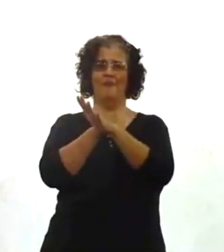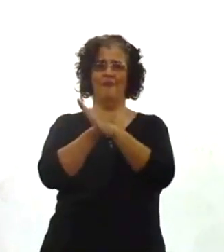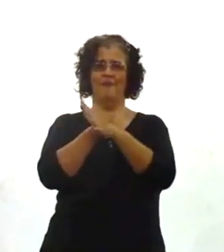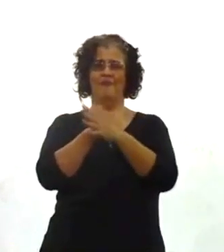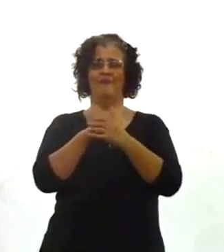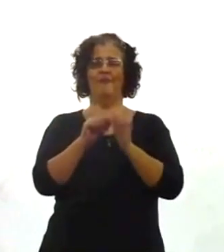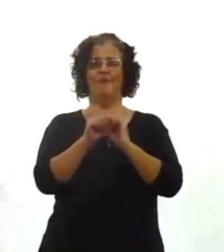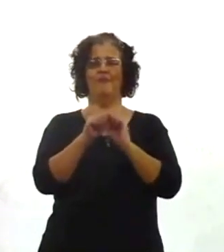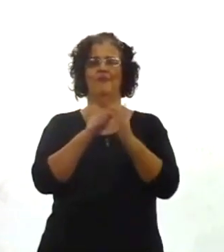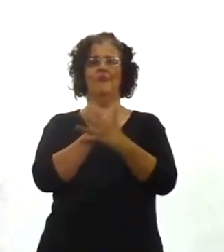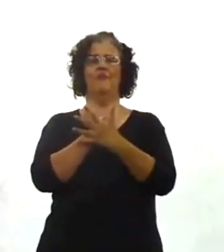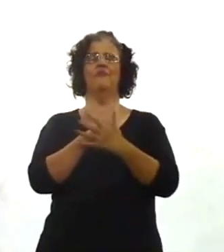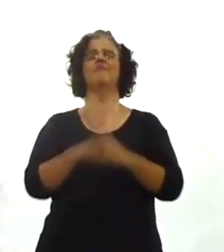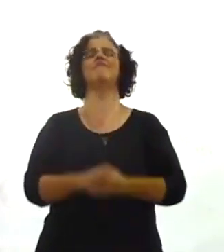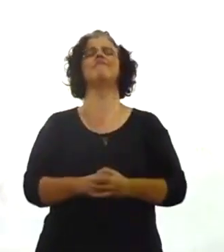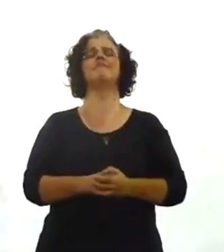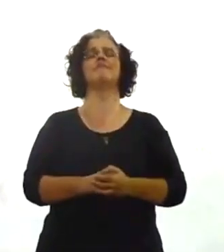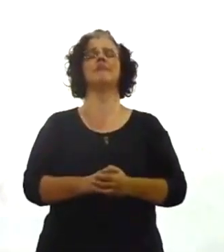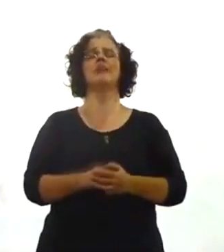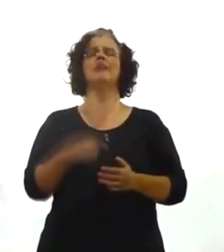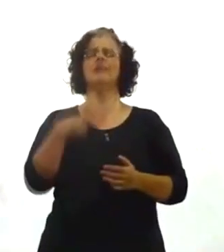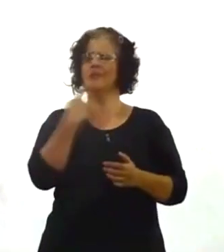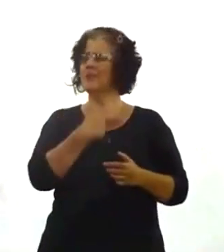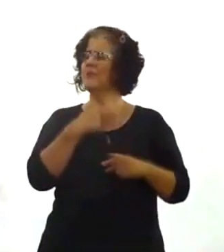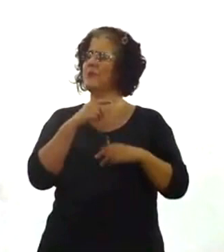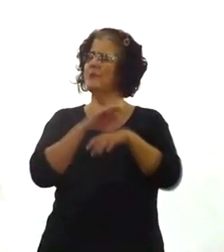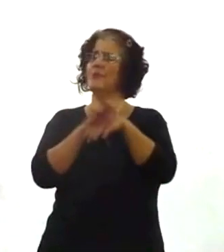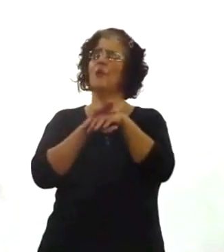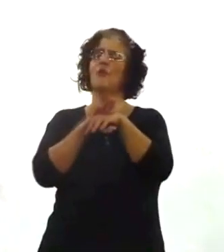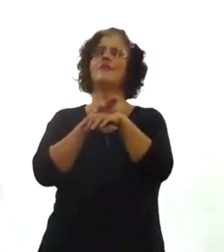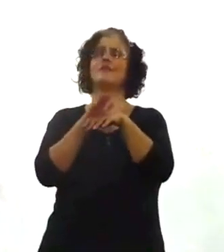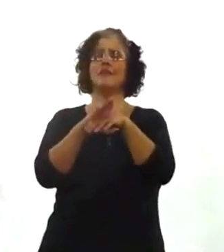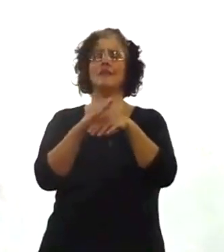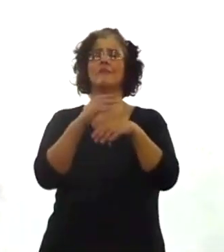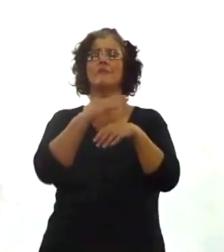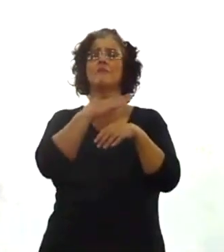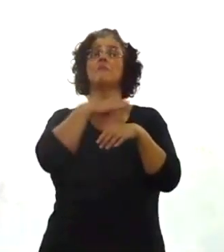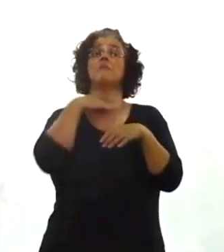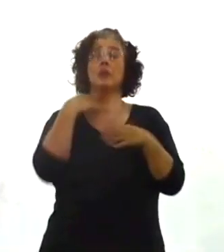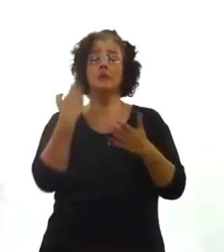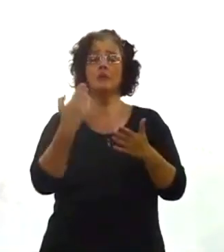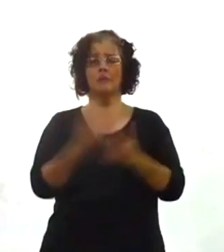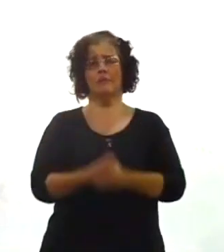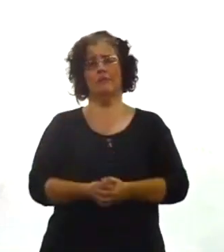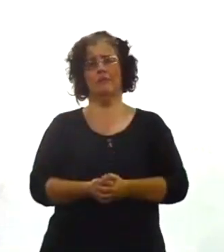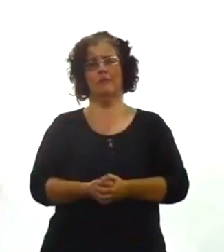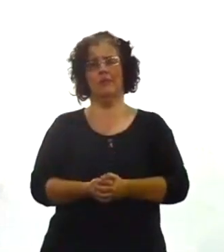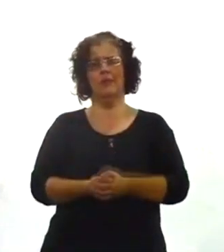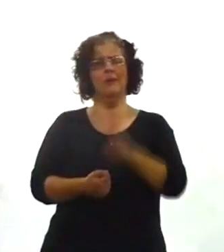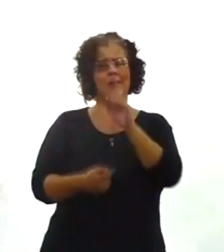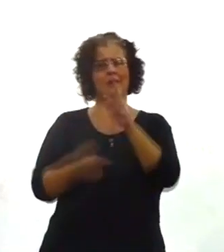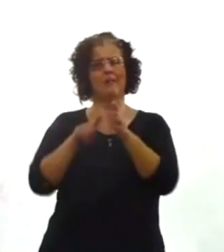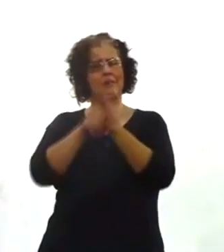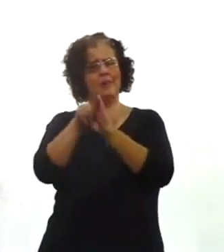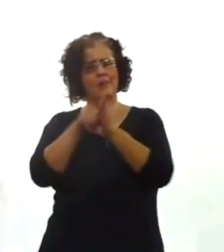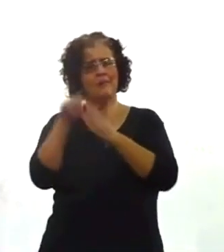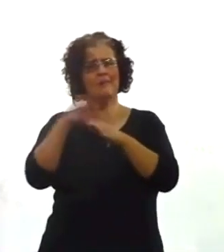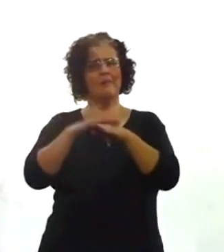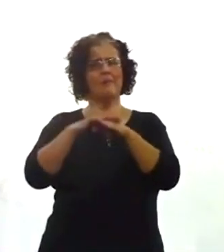Será que nós temos conversado sobre isso? Mas ainda há uma pergunta mais séria do que esta: